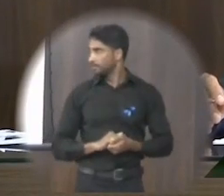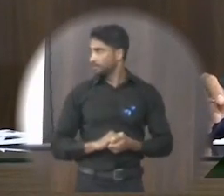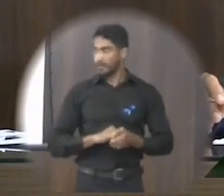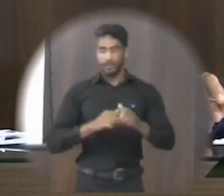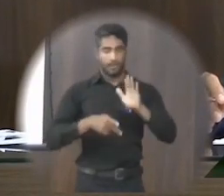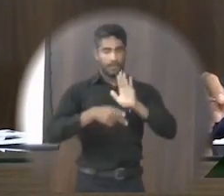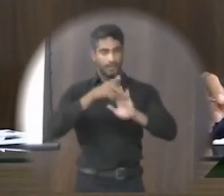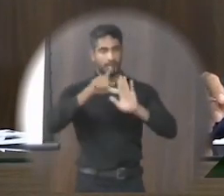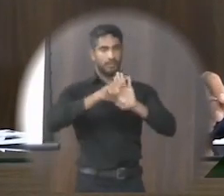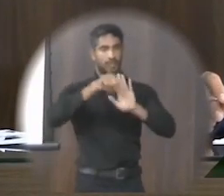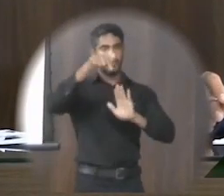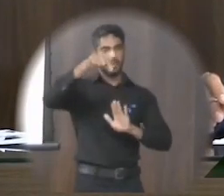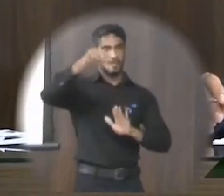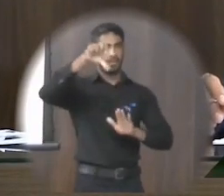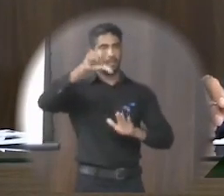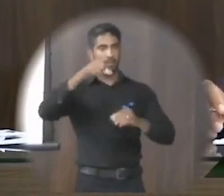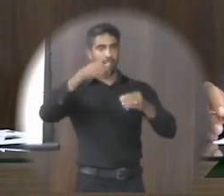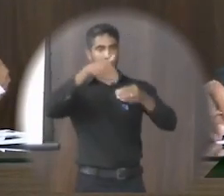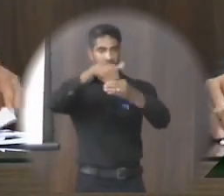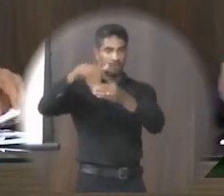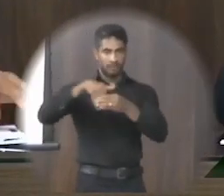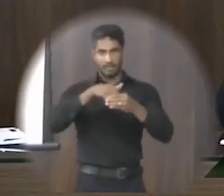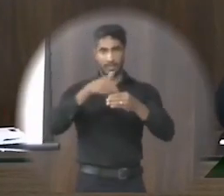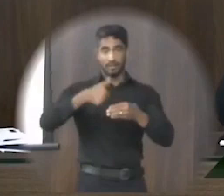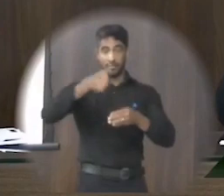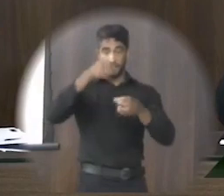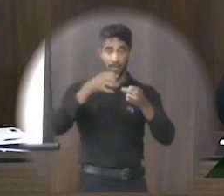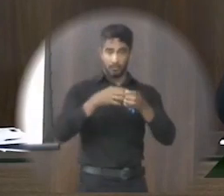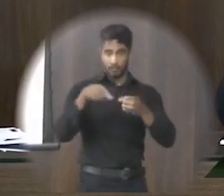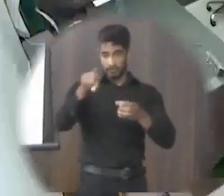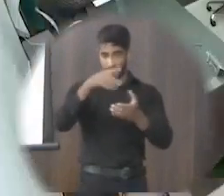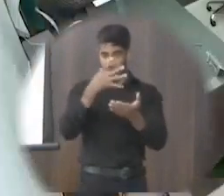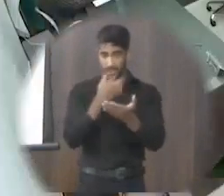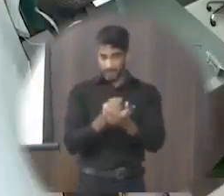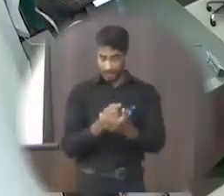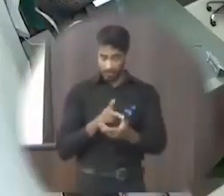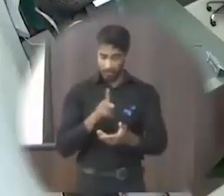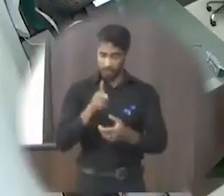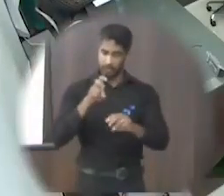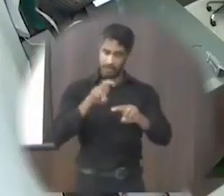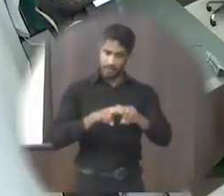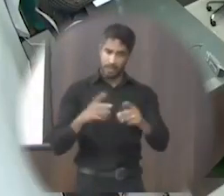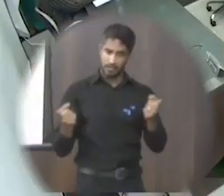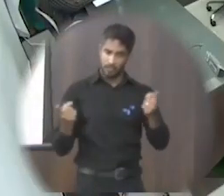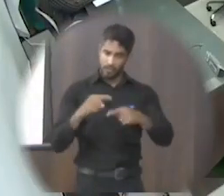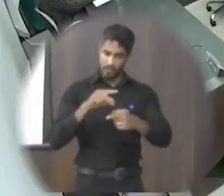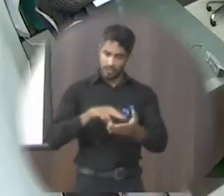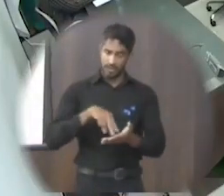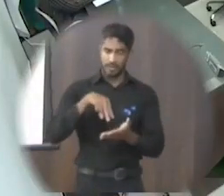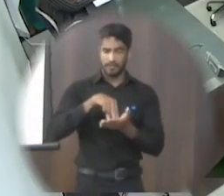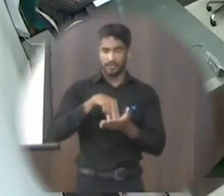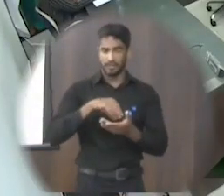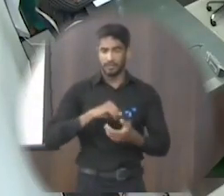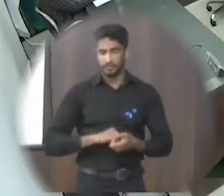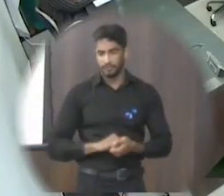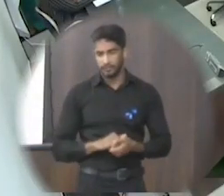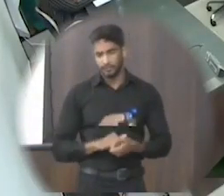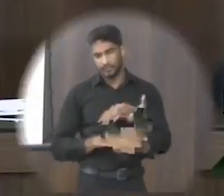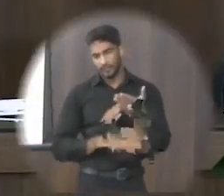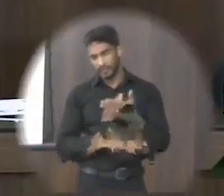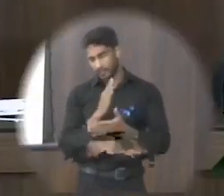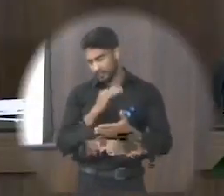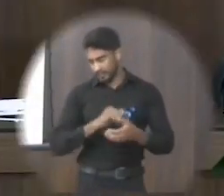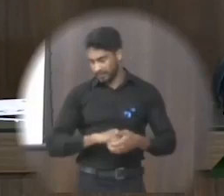Projeto de lei 079 está em votação em primeiro turno. Quem for a favor, permaneça sentado. Aos contrários, se levante.